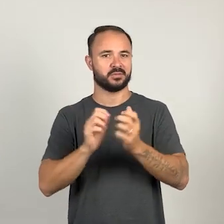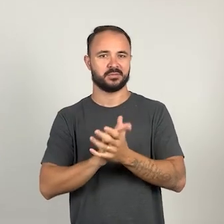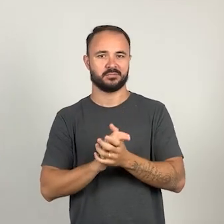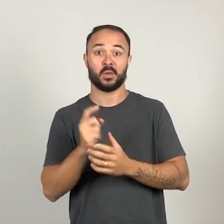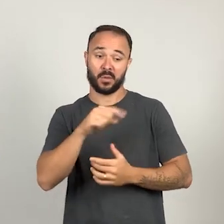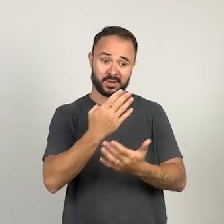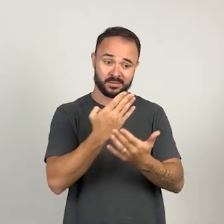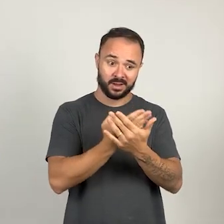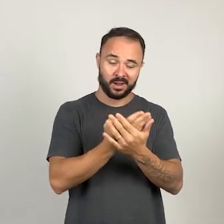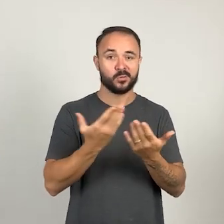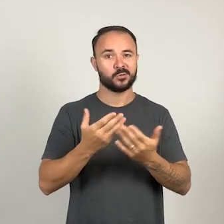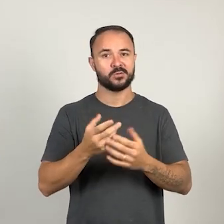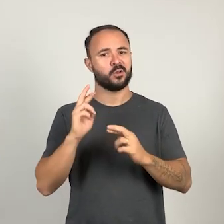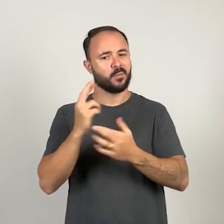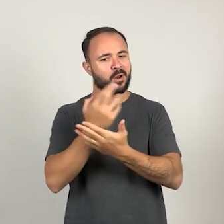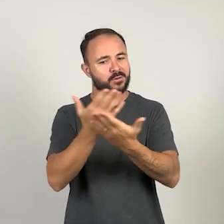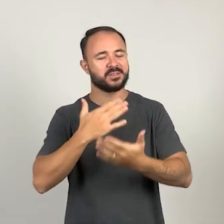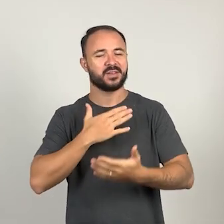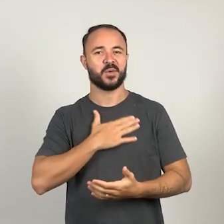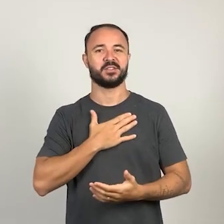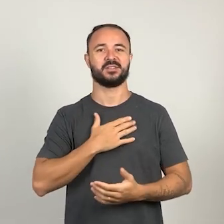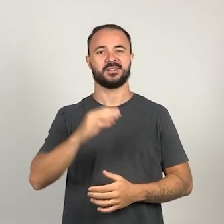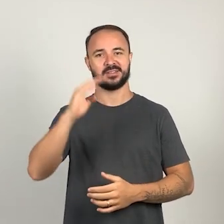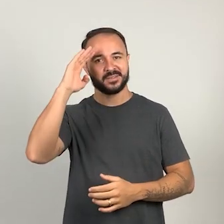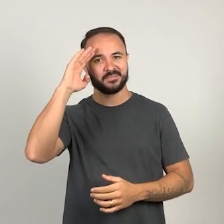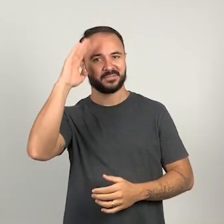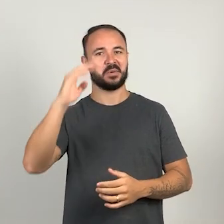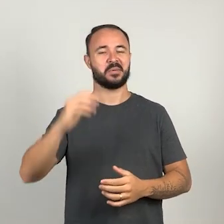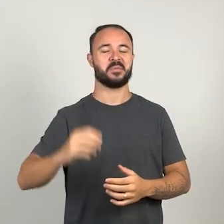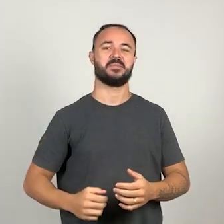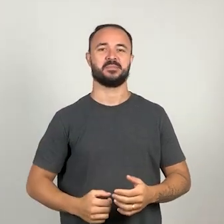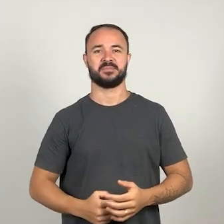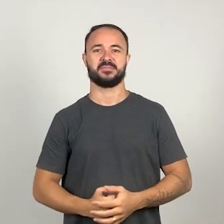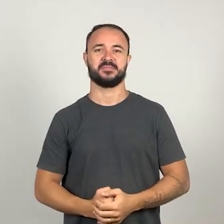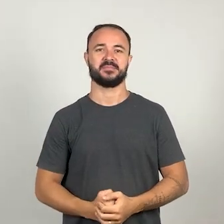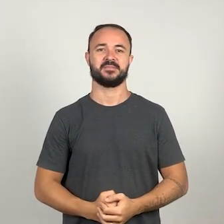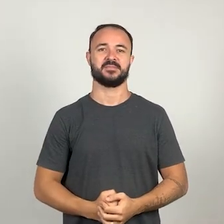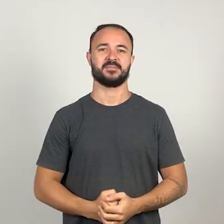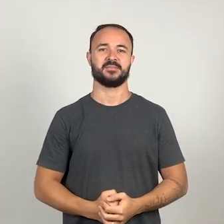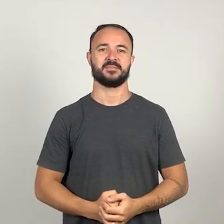Essa foi a nossa aula de hoje. Eu espero que você tenha gostado. Fico por aqui, até uma próxima. Tchau!